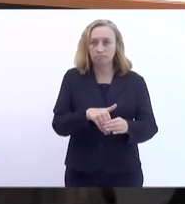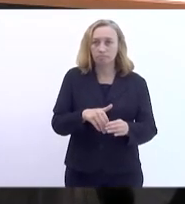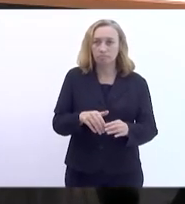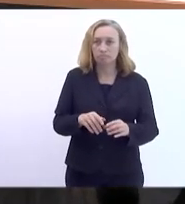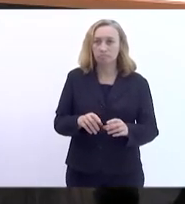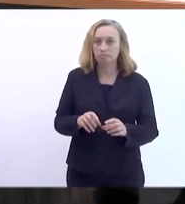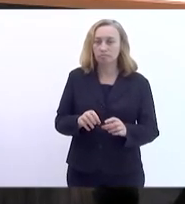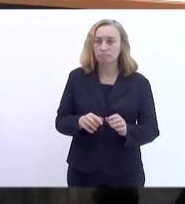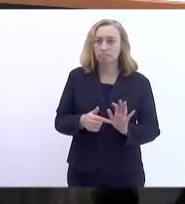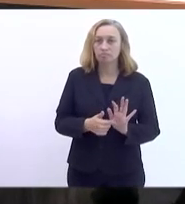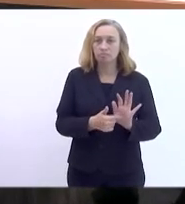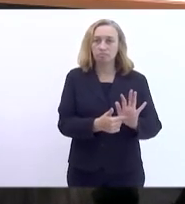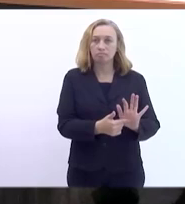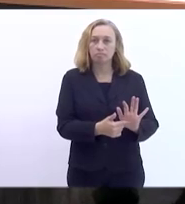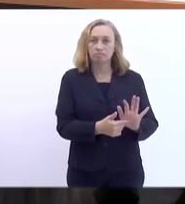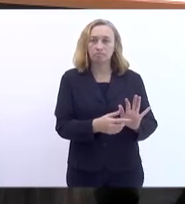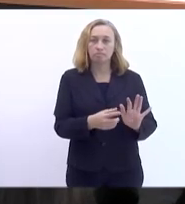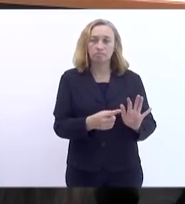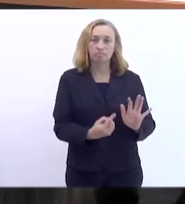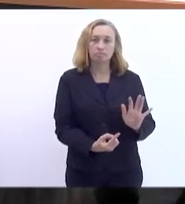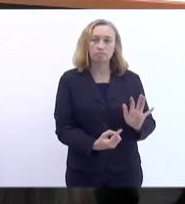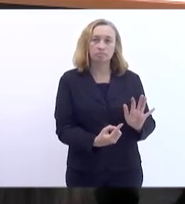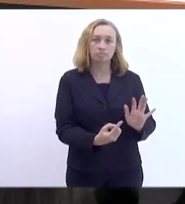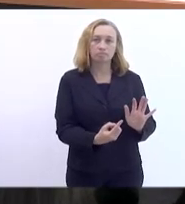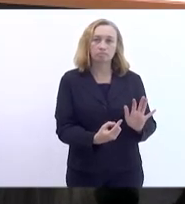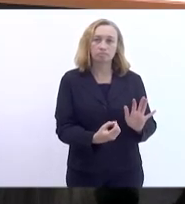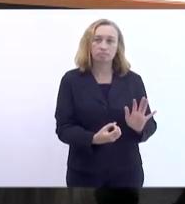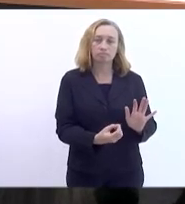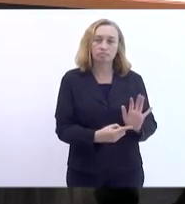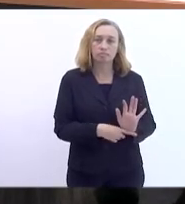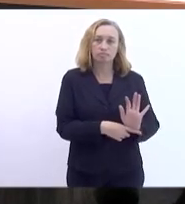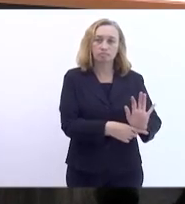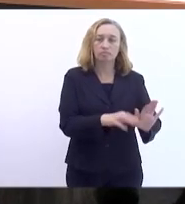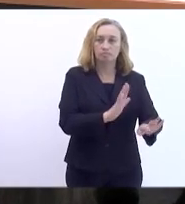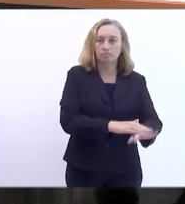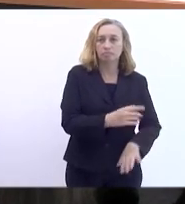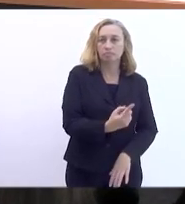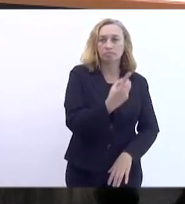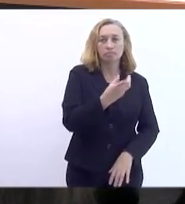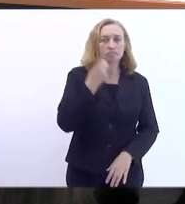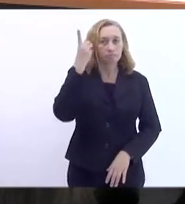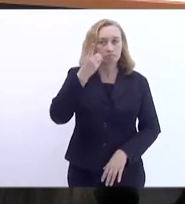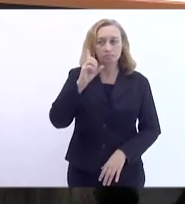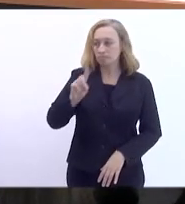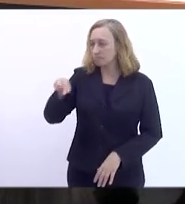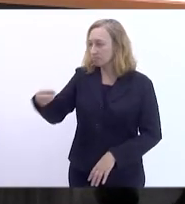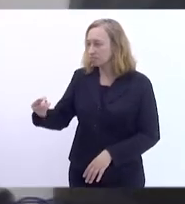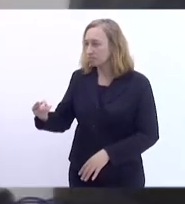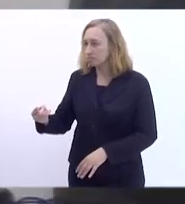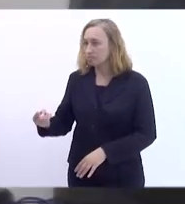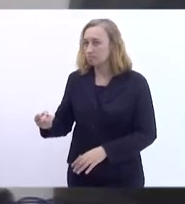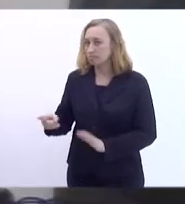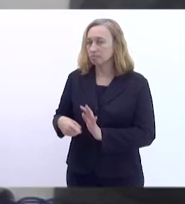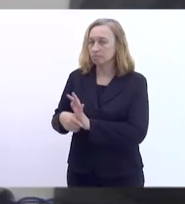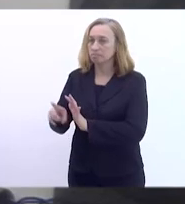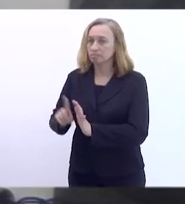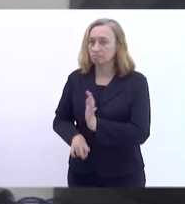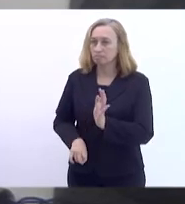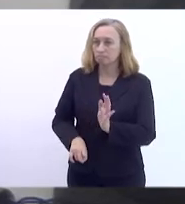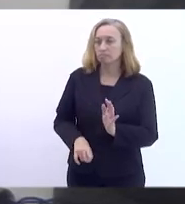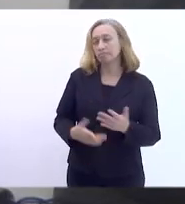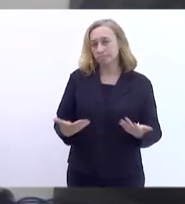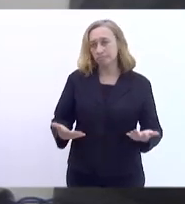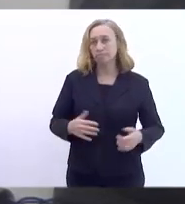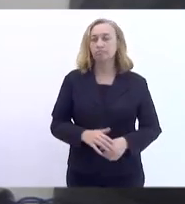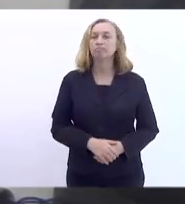computado em favor de um deputado mas na votação de outro não existiria nenhum Deputado satisfeito com a situação dessa